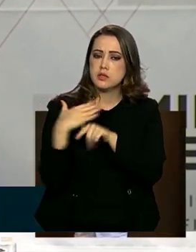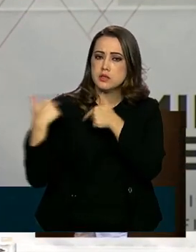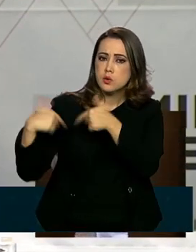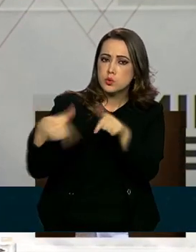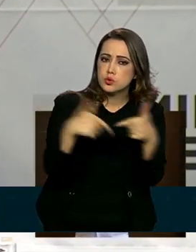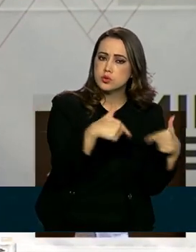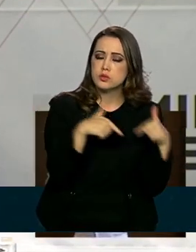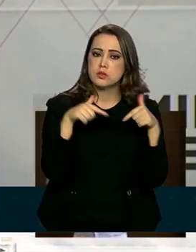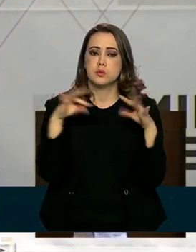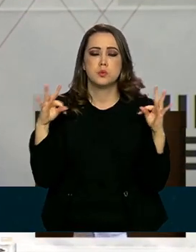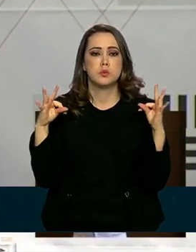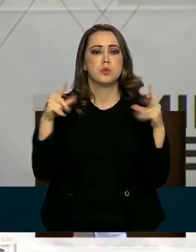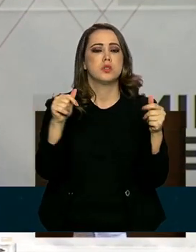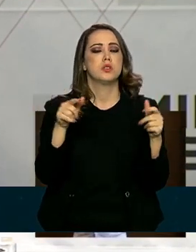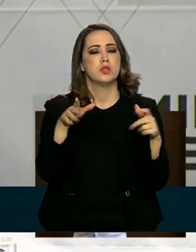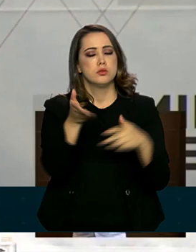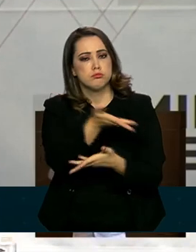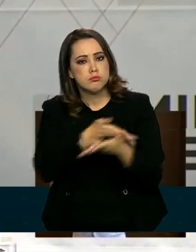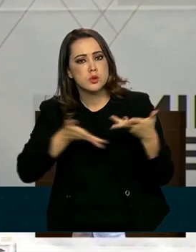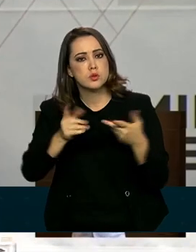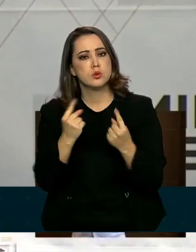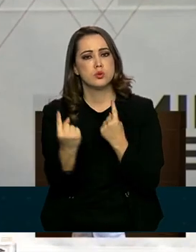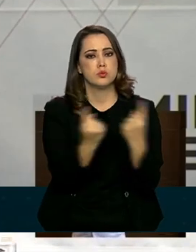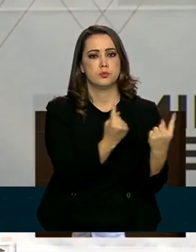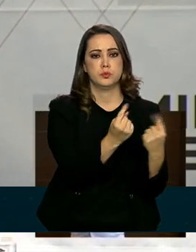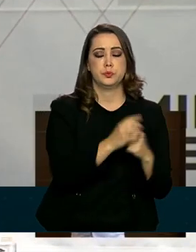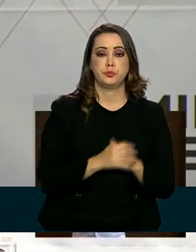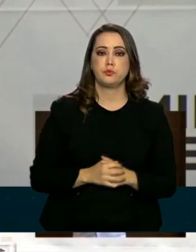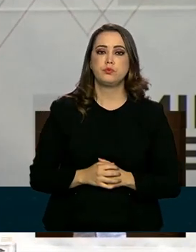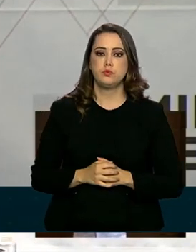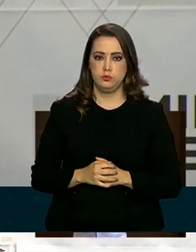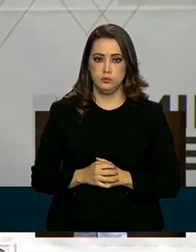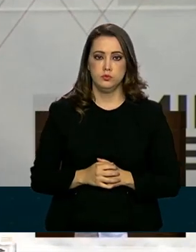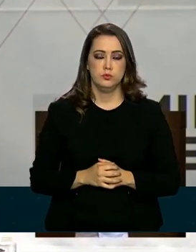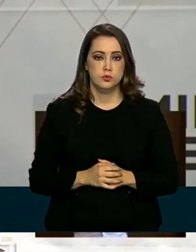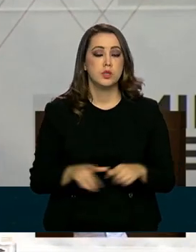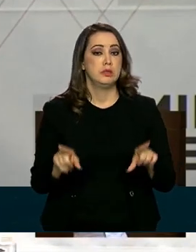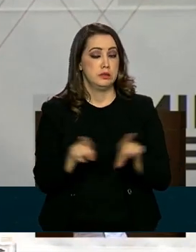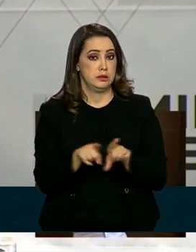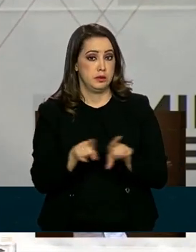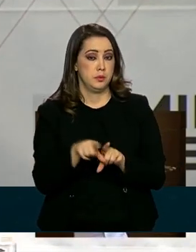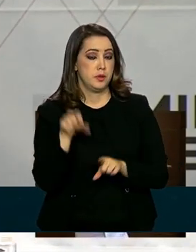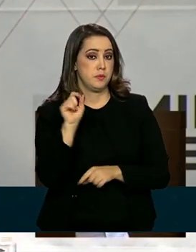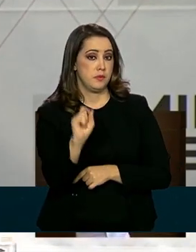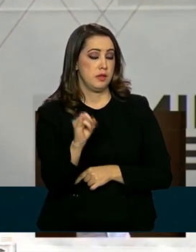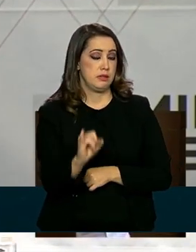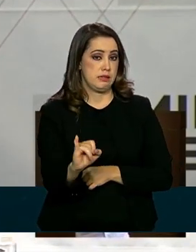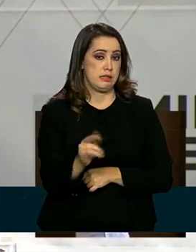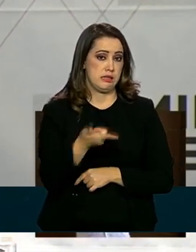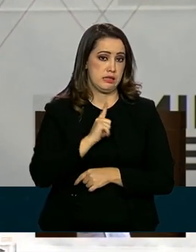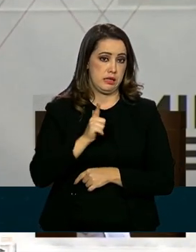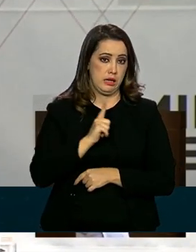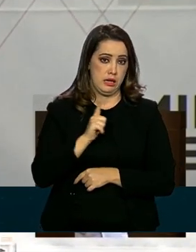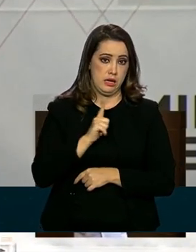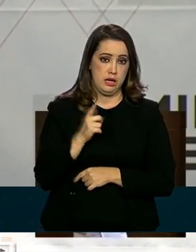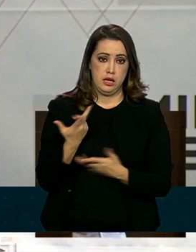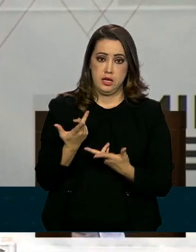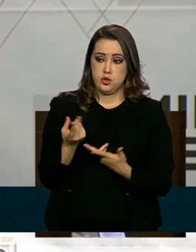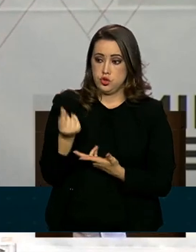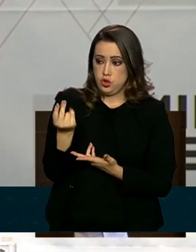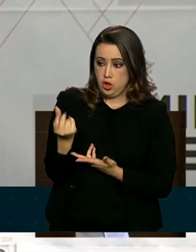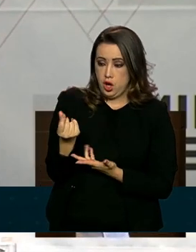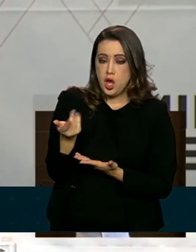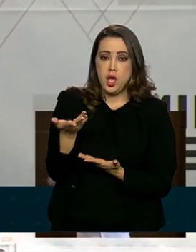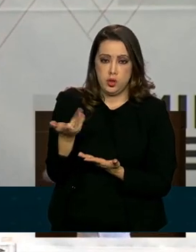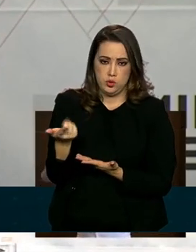emprego para todo o entorno de cada um deles. E, caso haja algum excedente de recursos